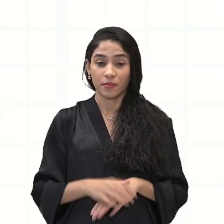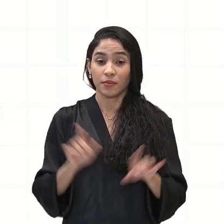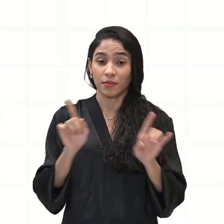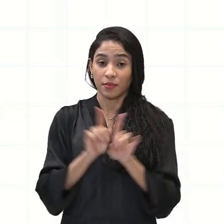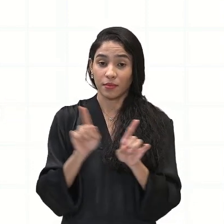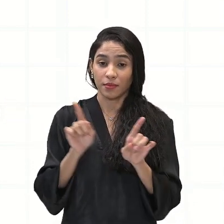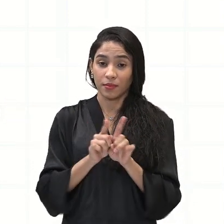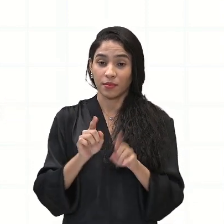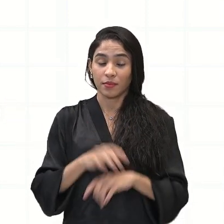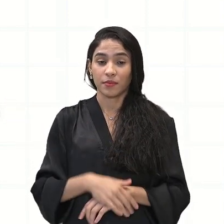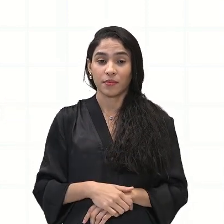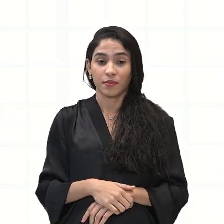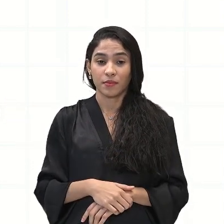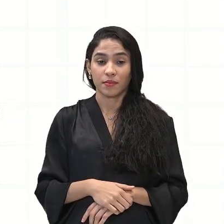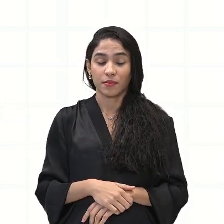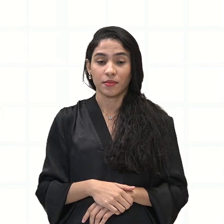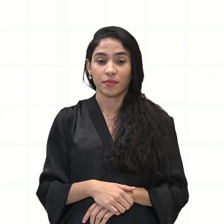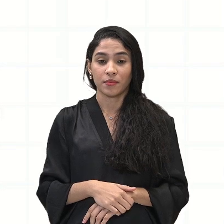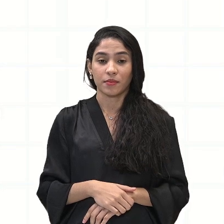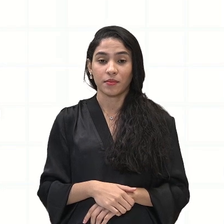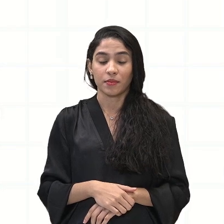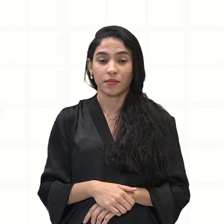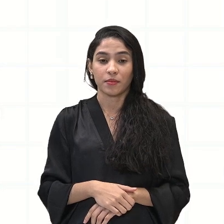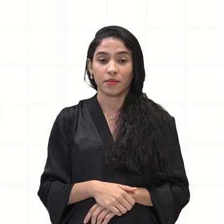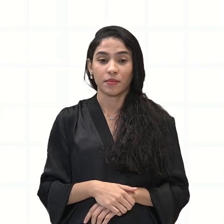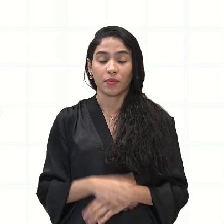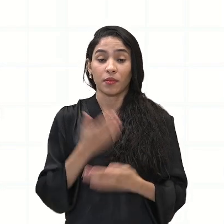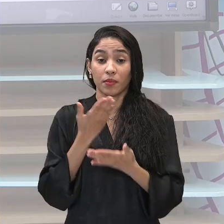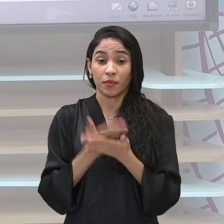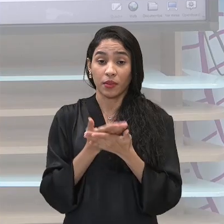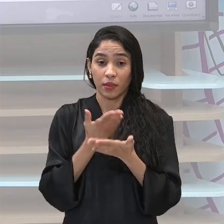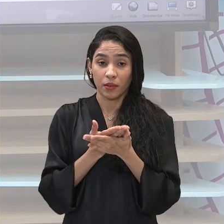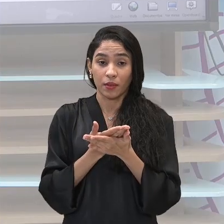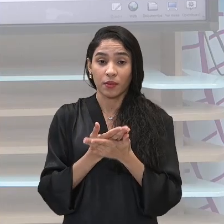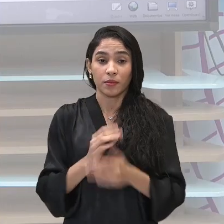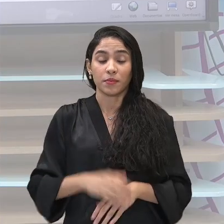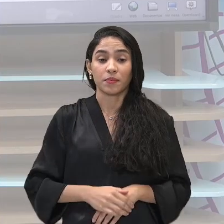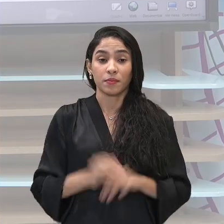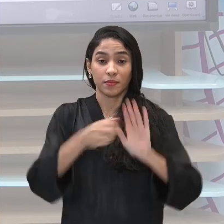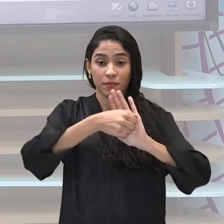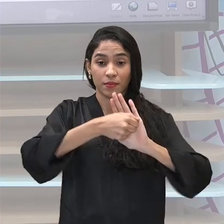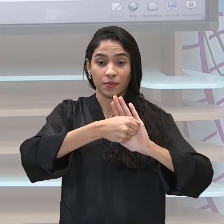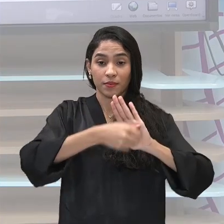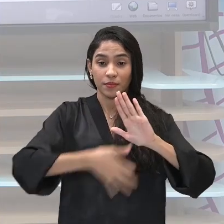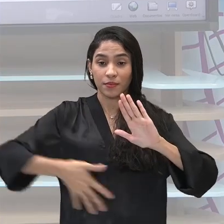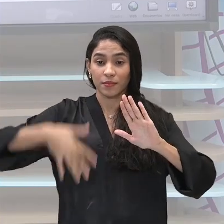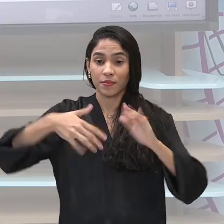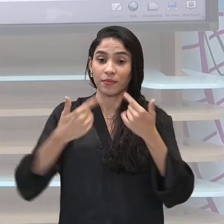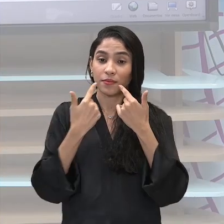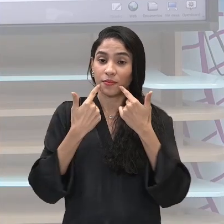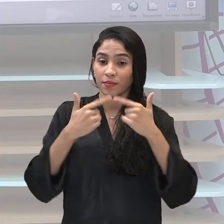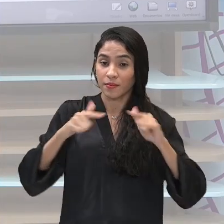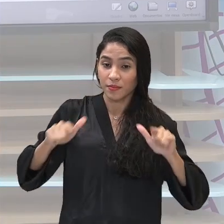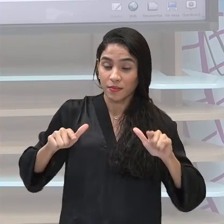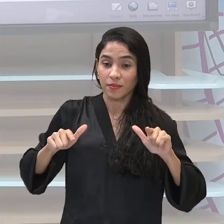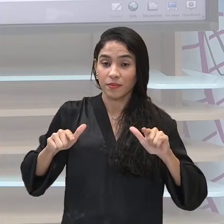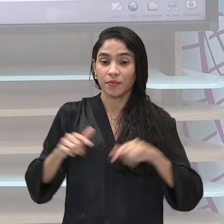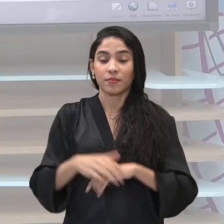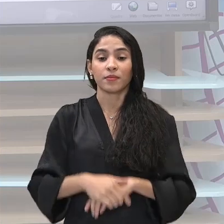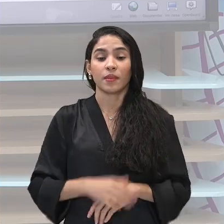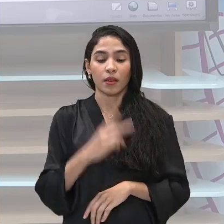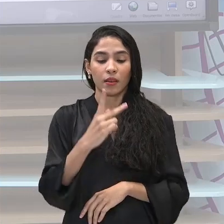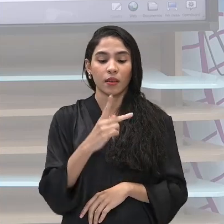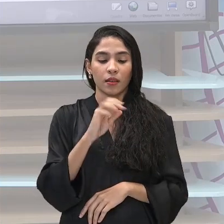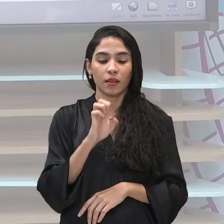aqui, na nossa aula de hoje, o estudo sobre as figuras de linguagem de pensamento,